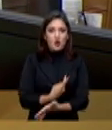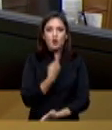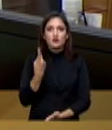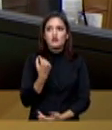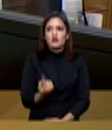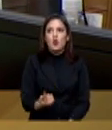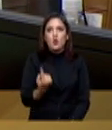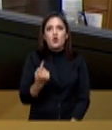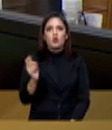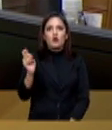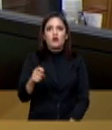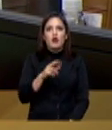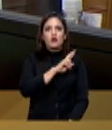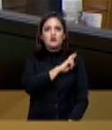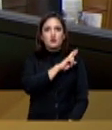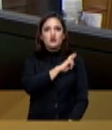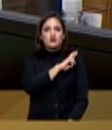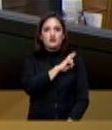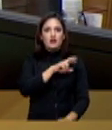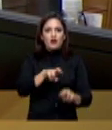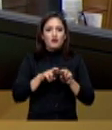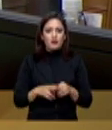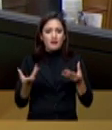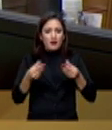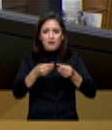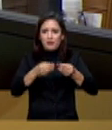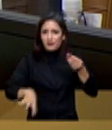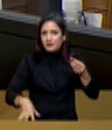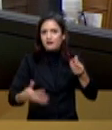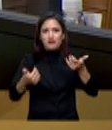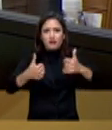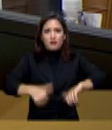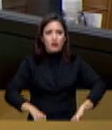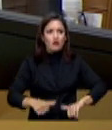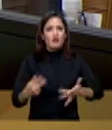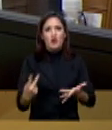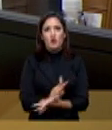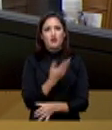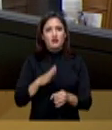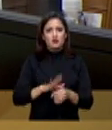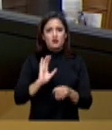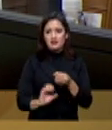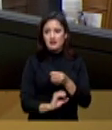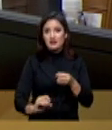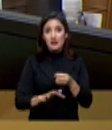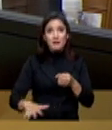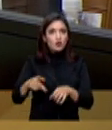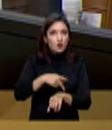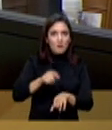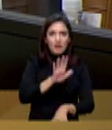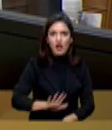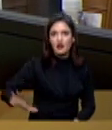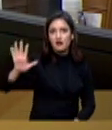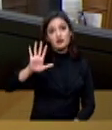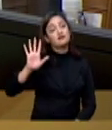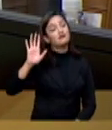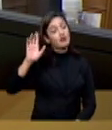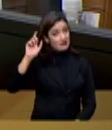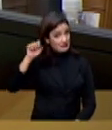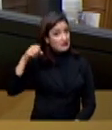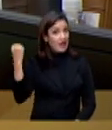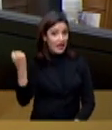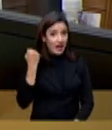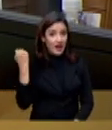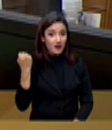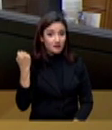a única responsável pela precariedade da situação do saneamento no país que é grave